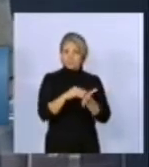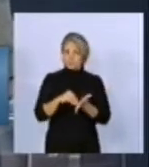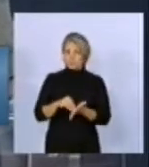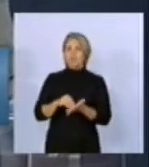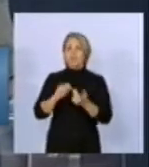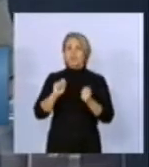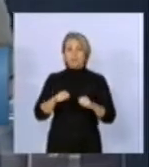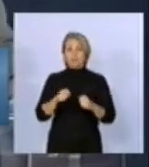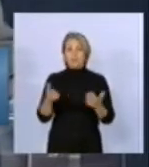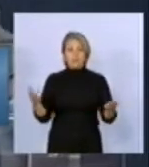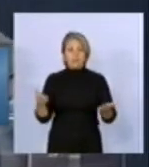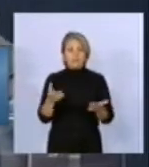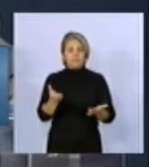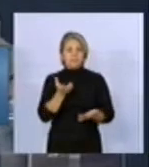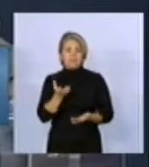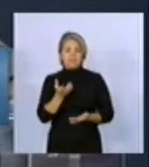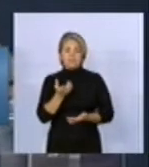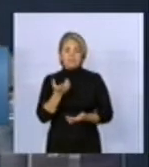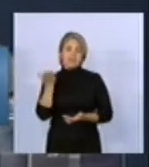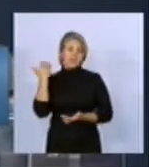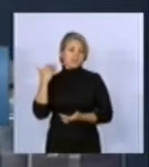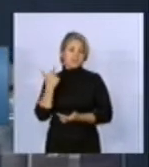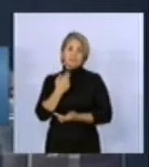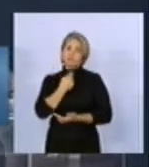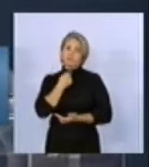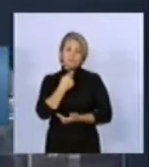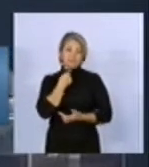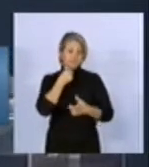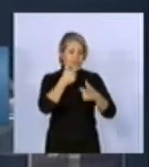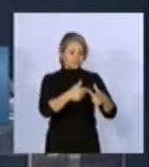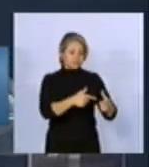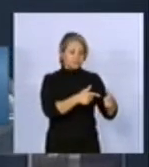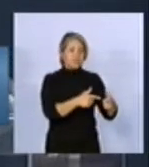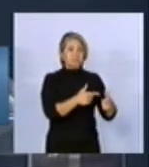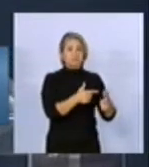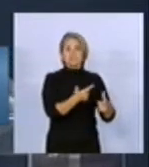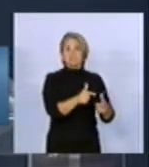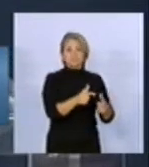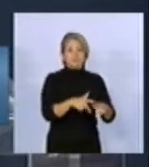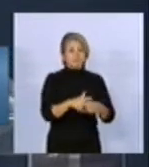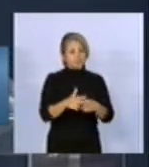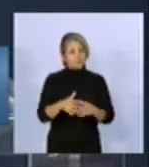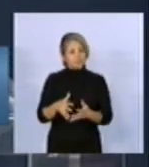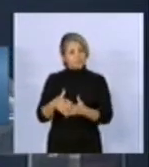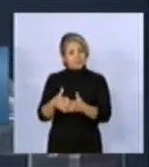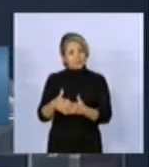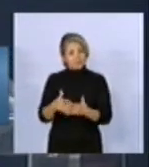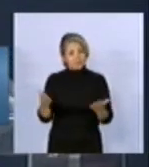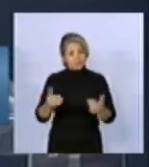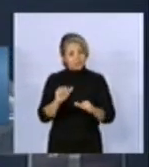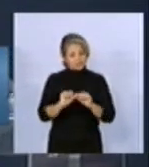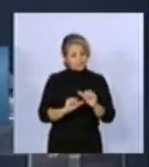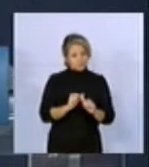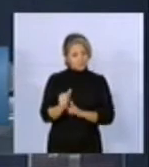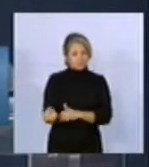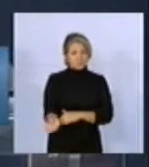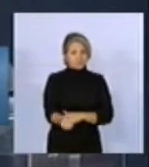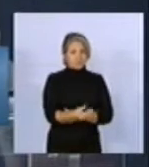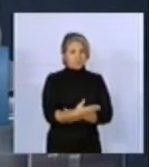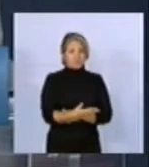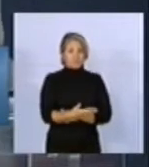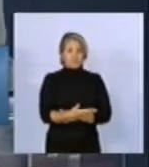tenta se aonde Não foi possível principalmente em áreas não mecanizáveis elencar uma série de novos